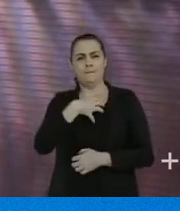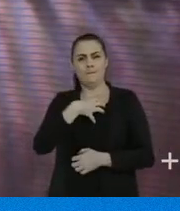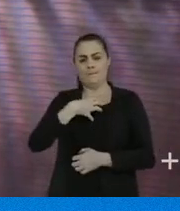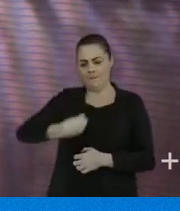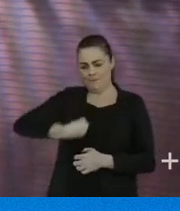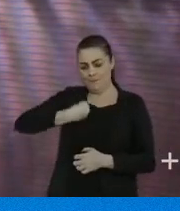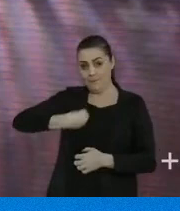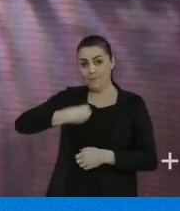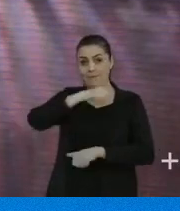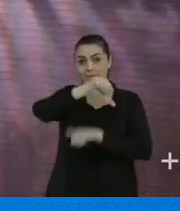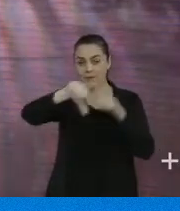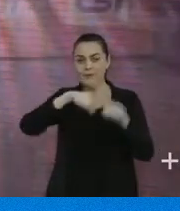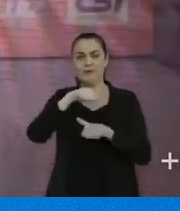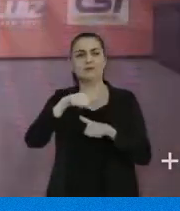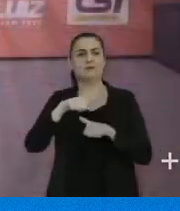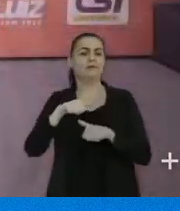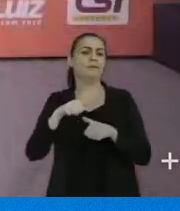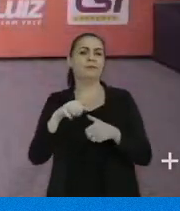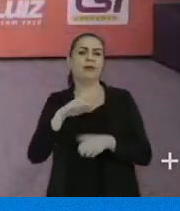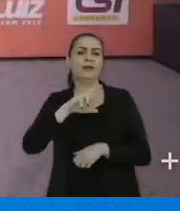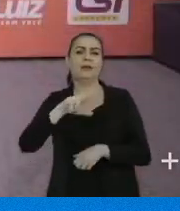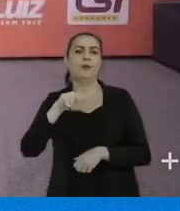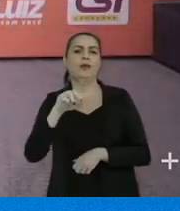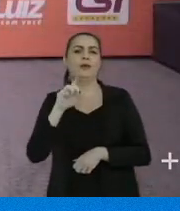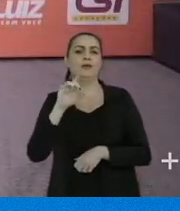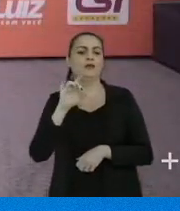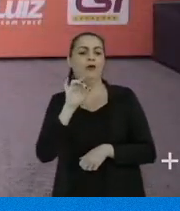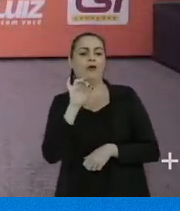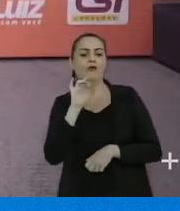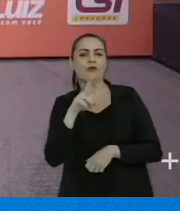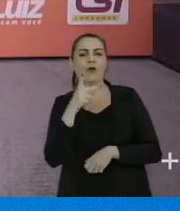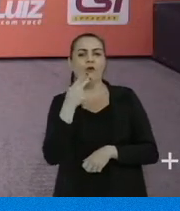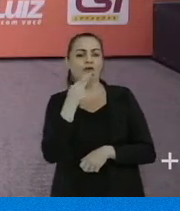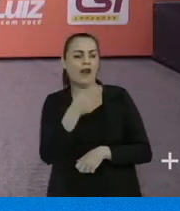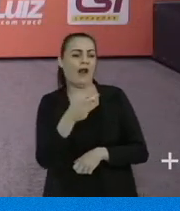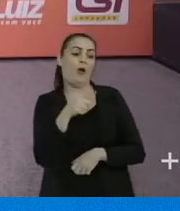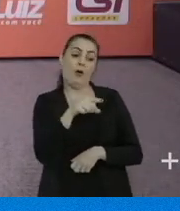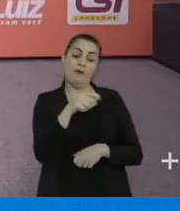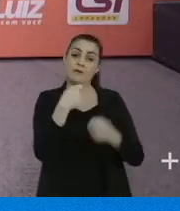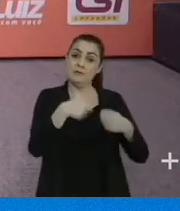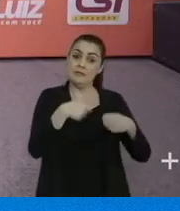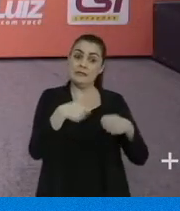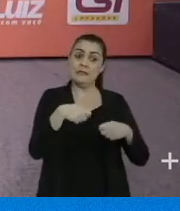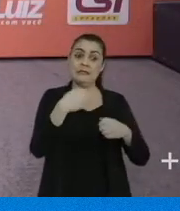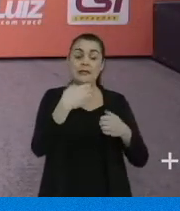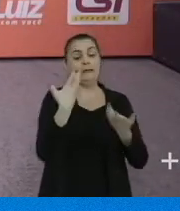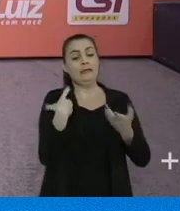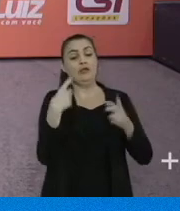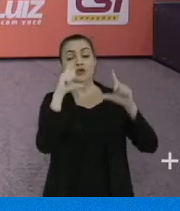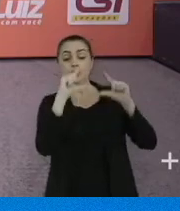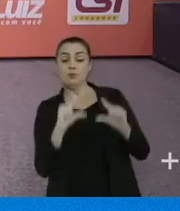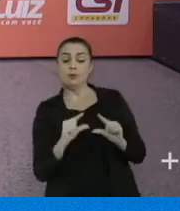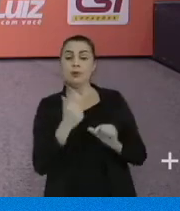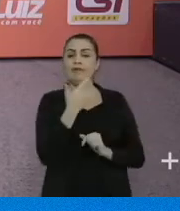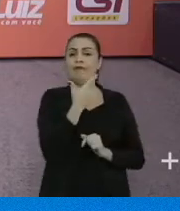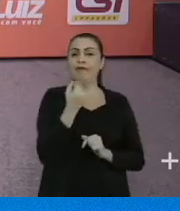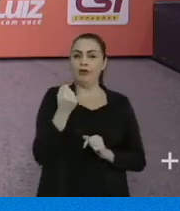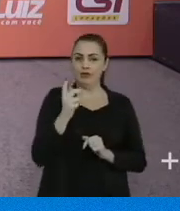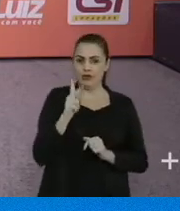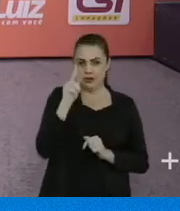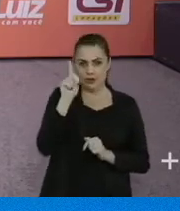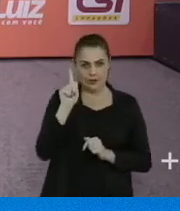é só eu dizer ao paciente que ele tem que perder 20 quilos, que realmente se ele perder 20 quilos, ele vai mudar, ele